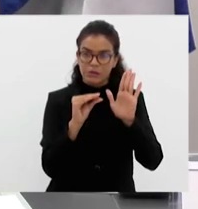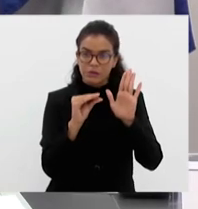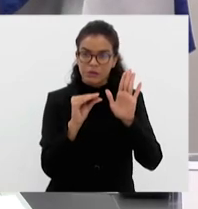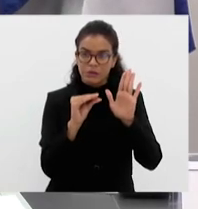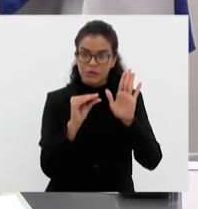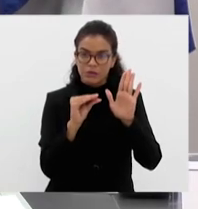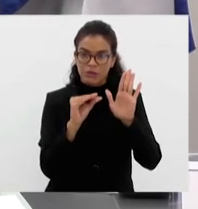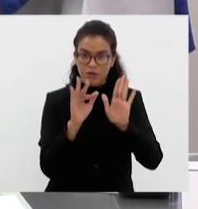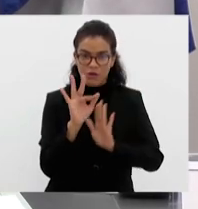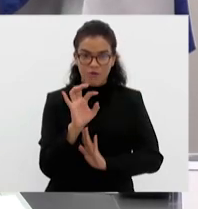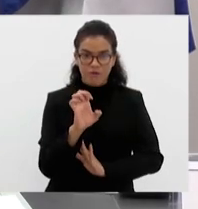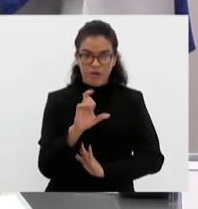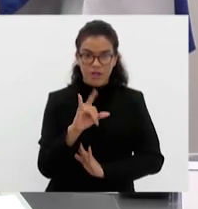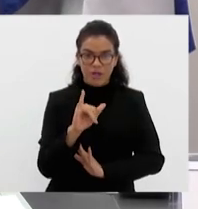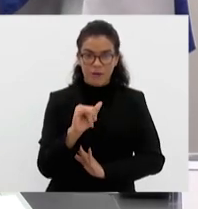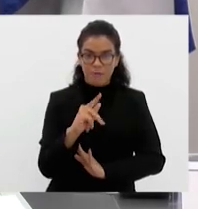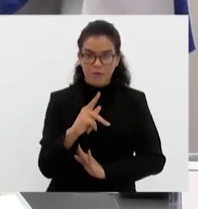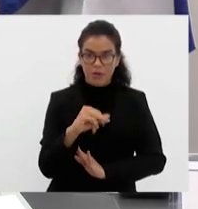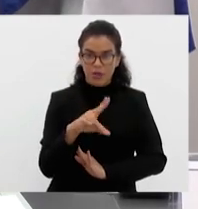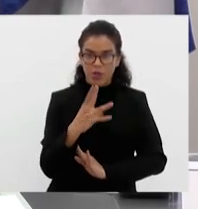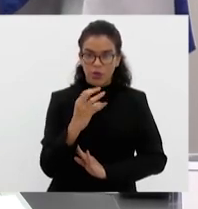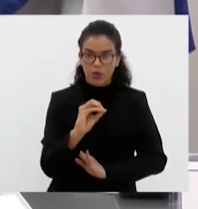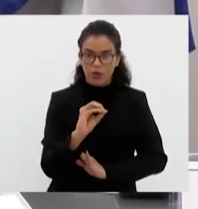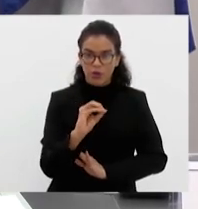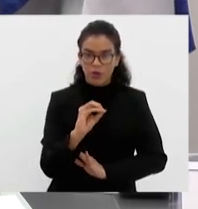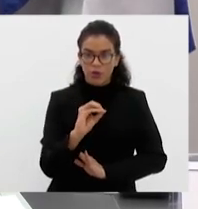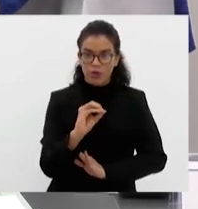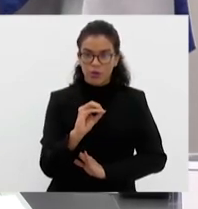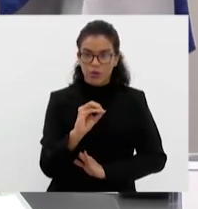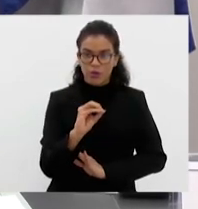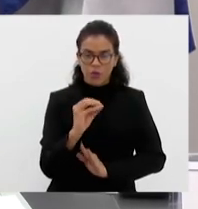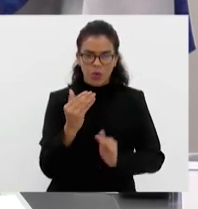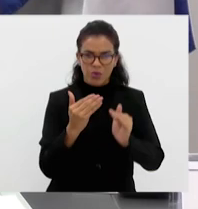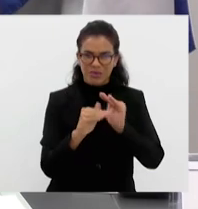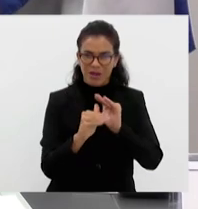O Filipinho mudou? Aqui está contrário.